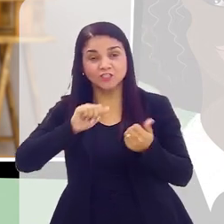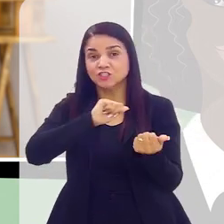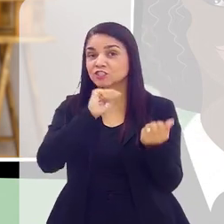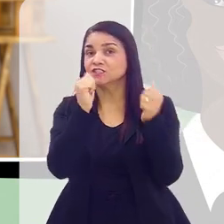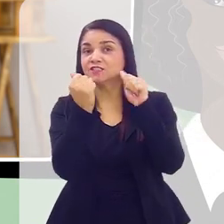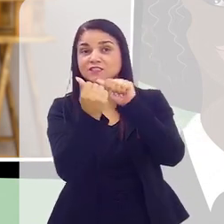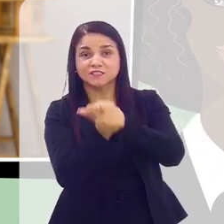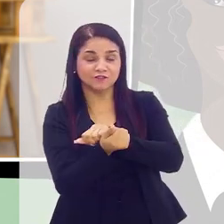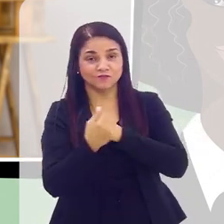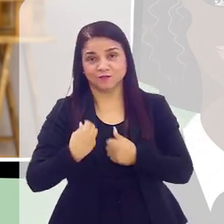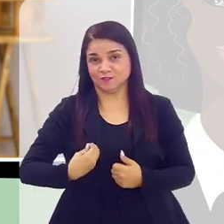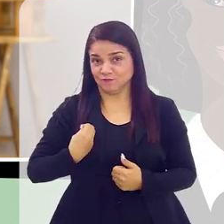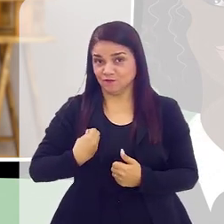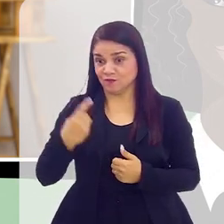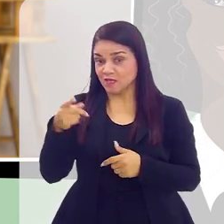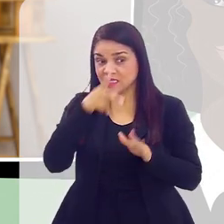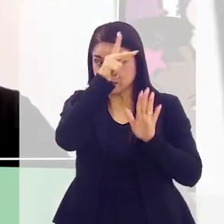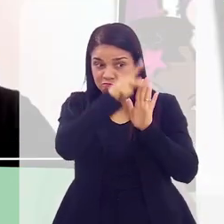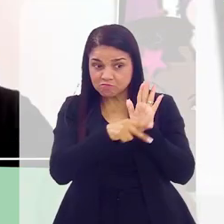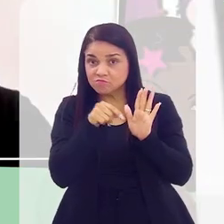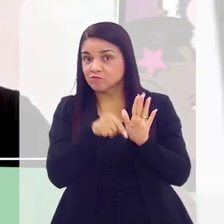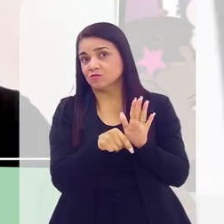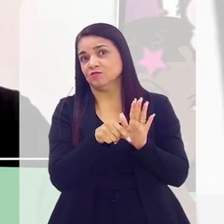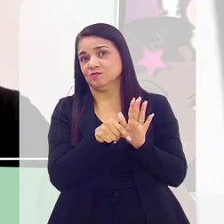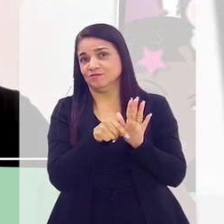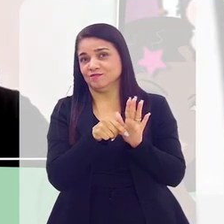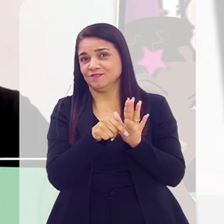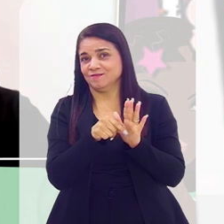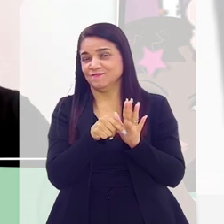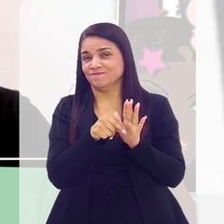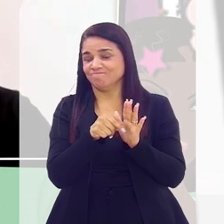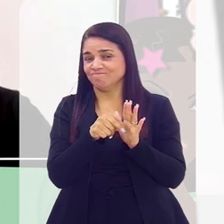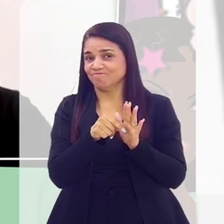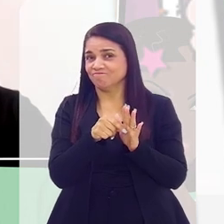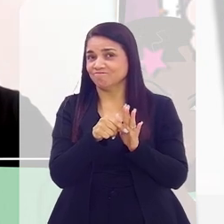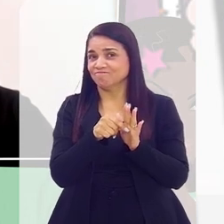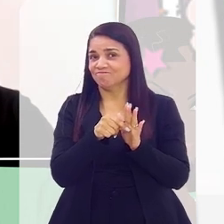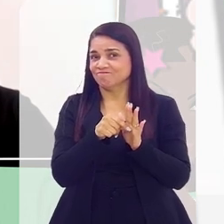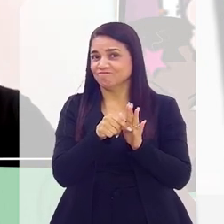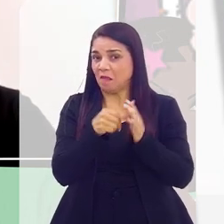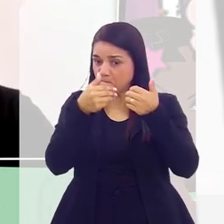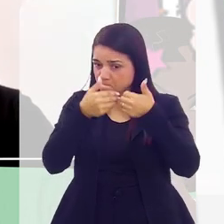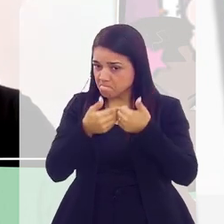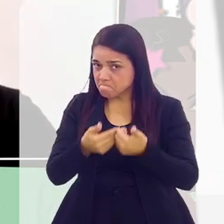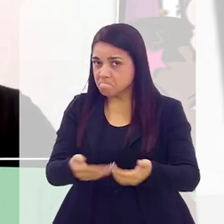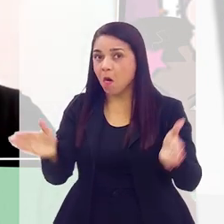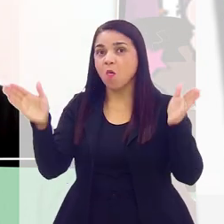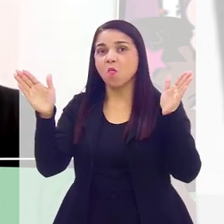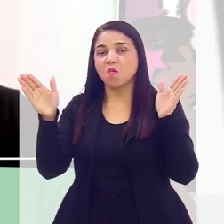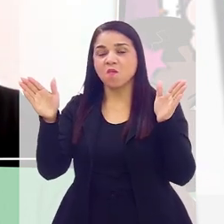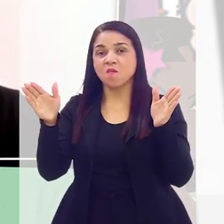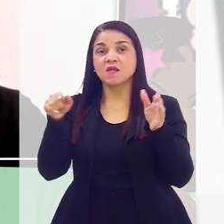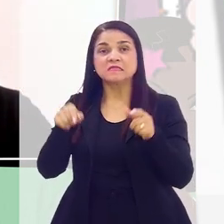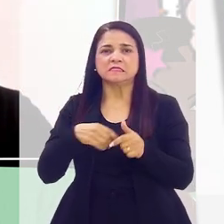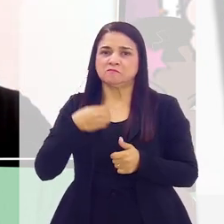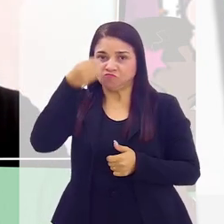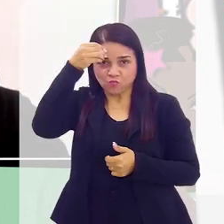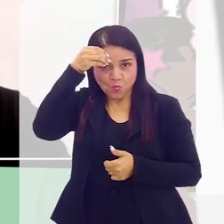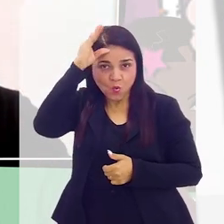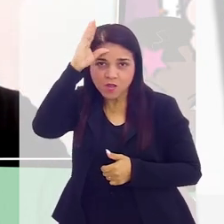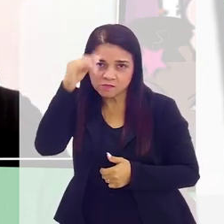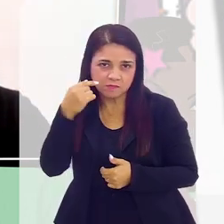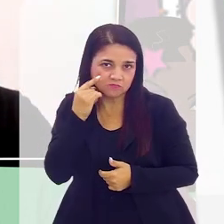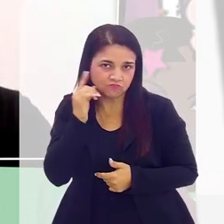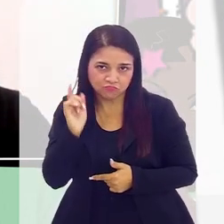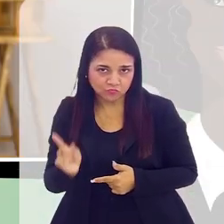possibilidades de transformação de vida. Então, esse projeto é uma grande porta, né? Mas se não tiver o